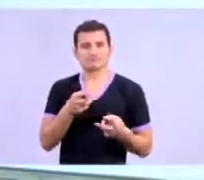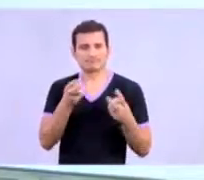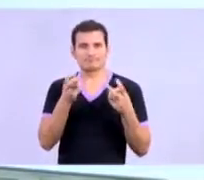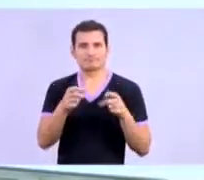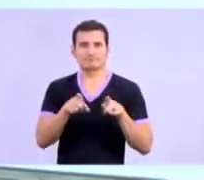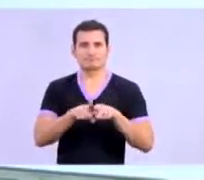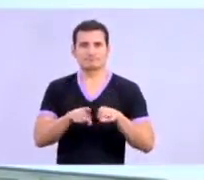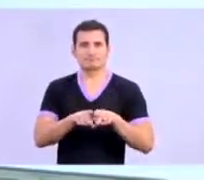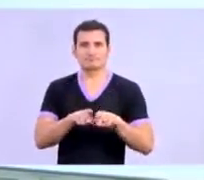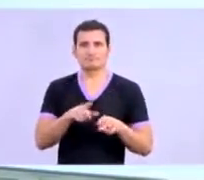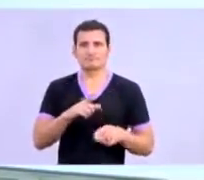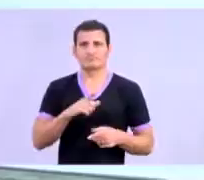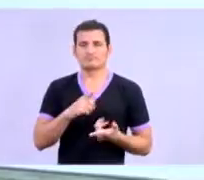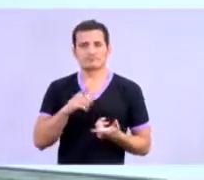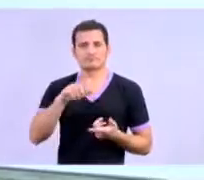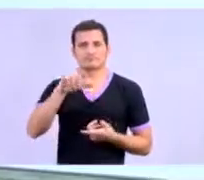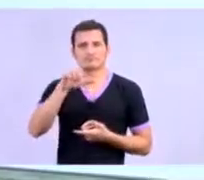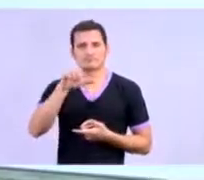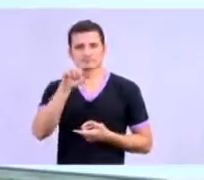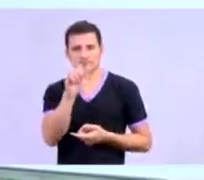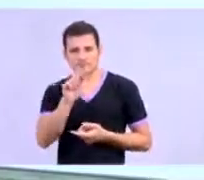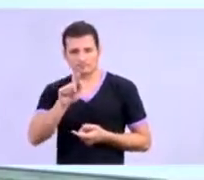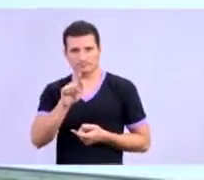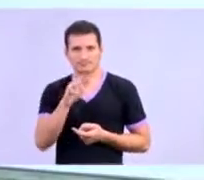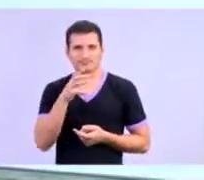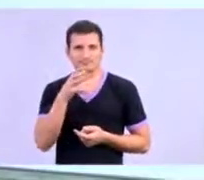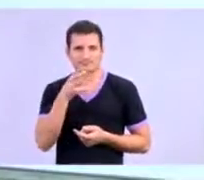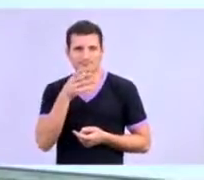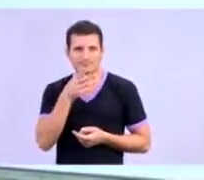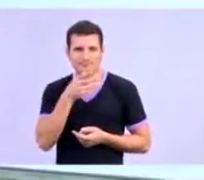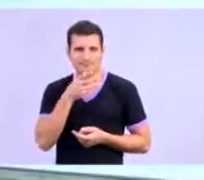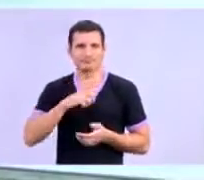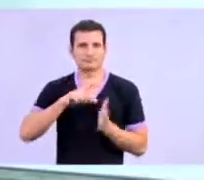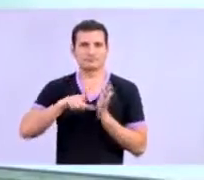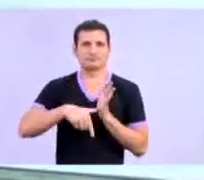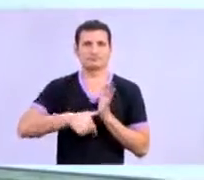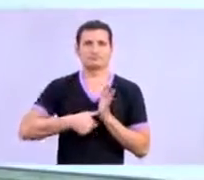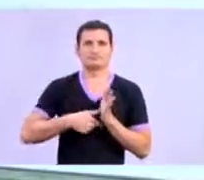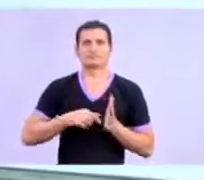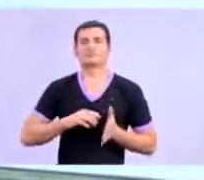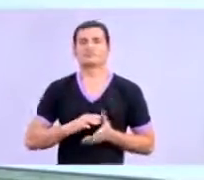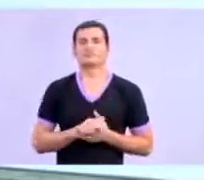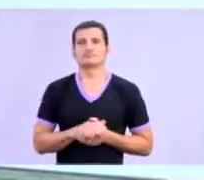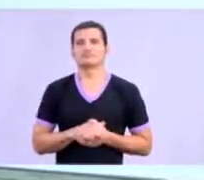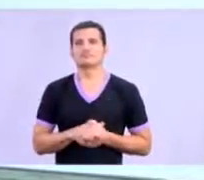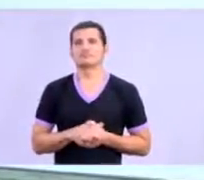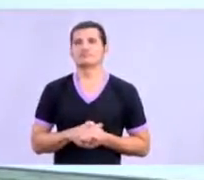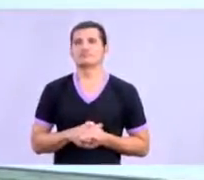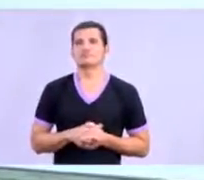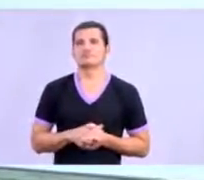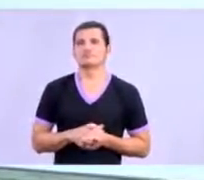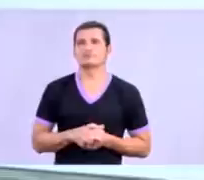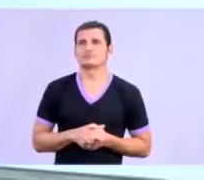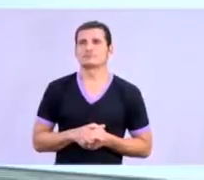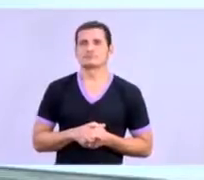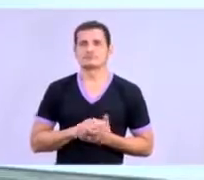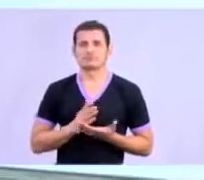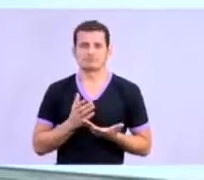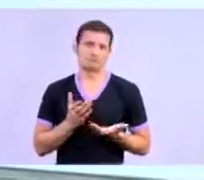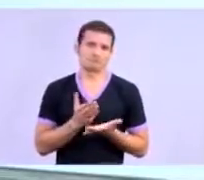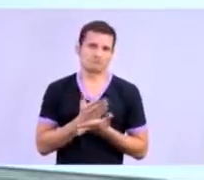percepção do lag, né, de estar lento, de ter esse atraso. Então, esses são algumas dos motivos